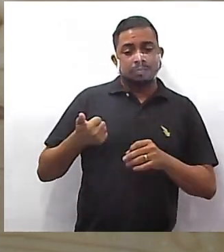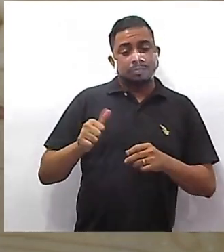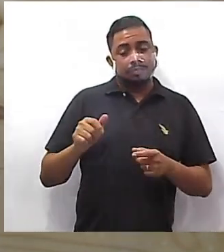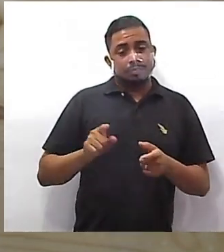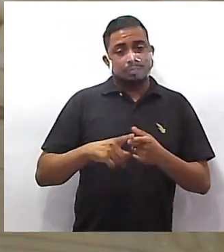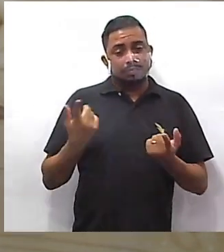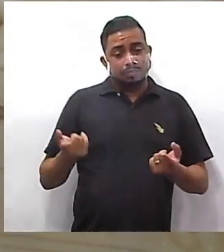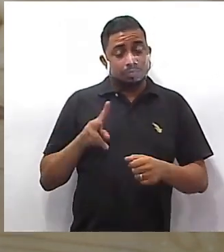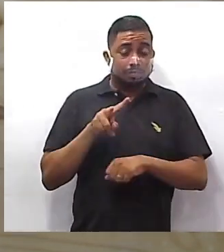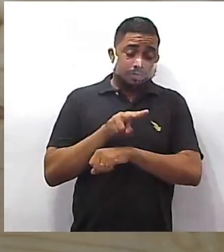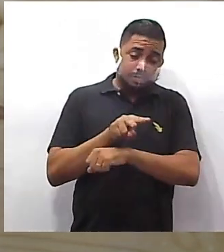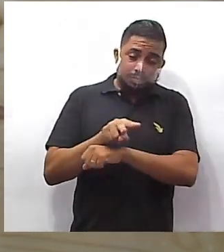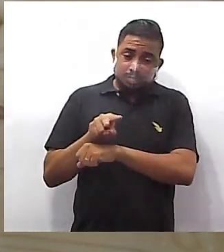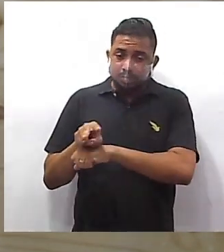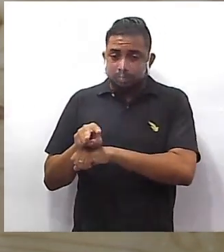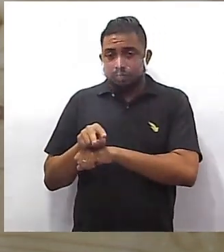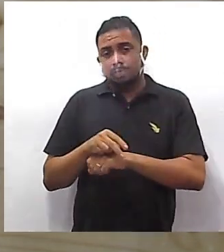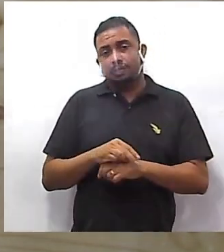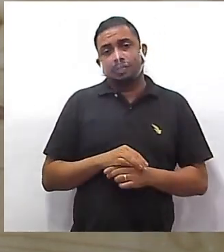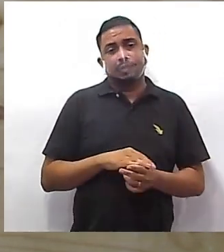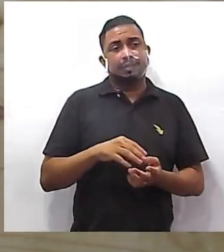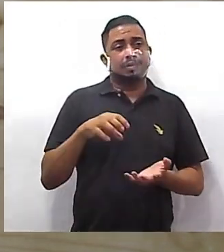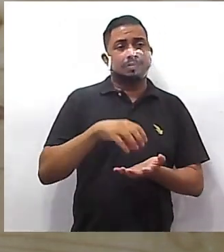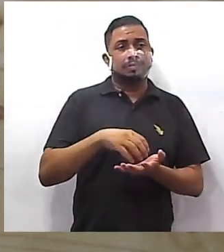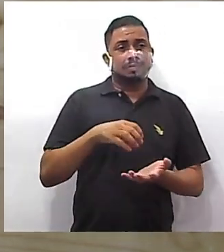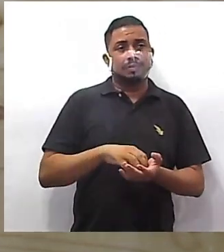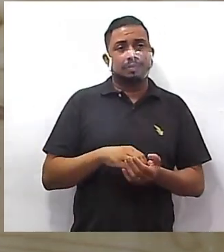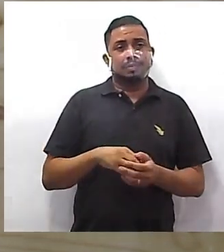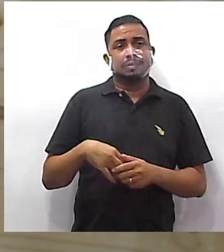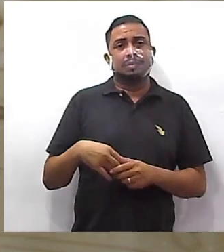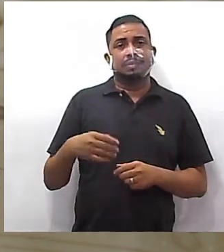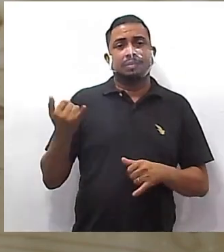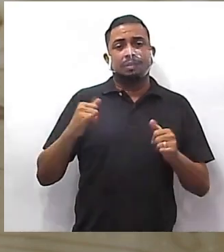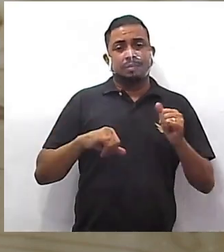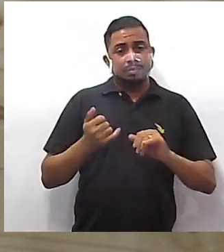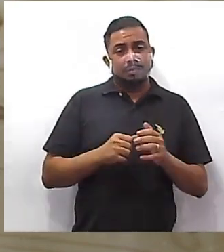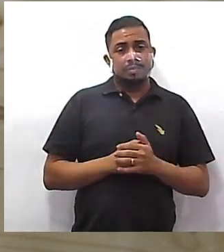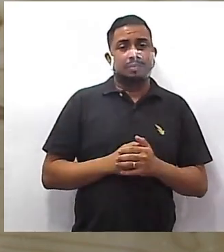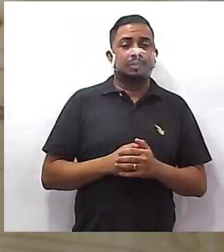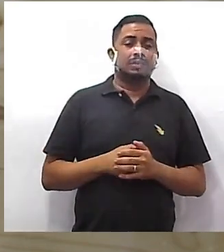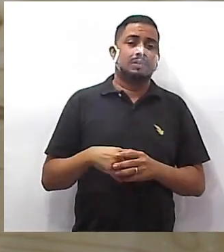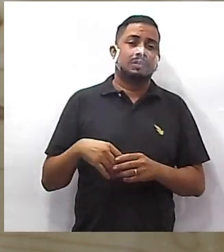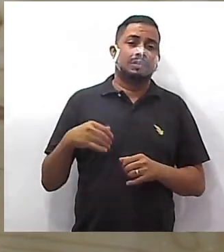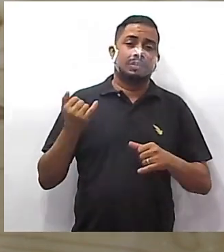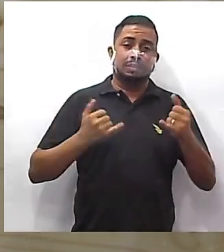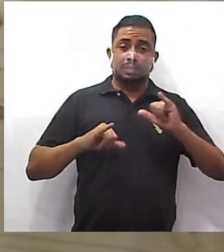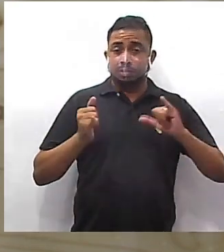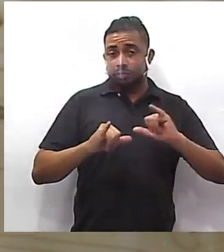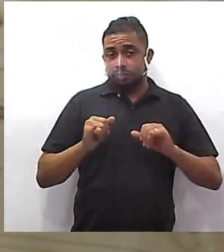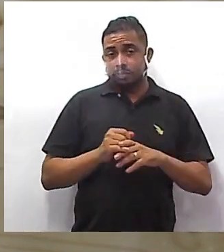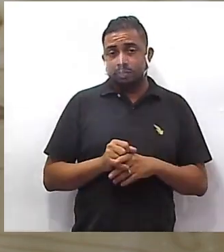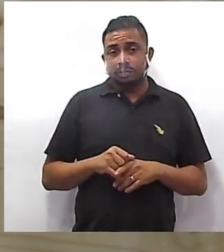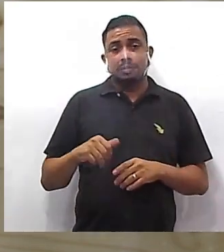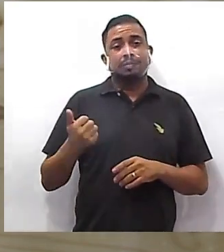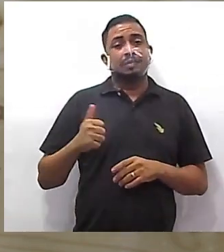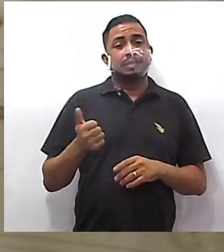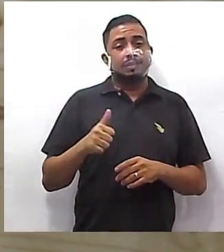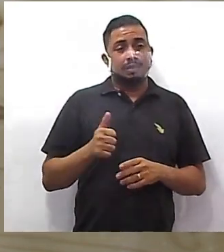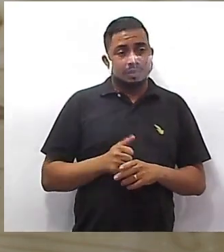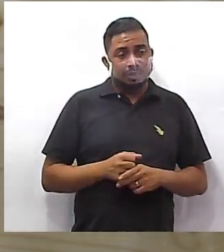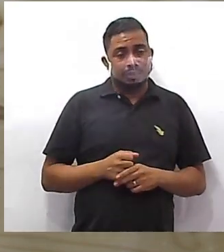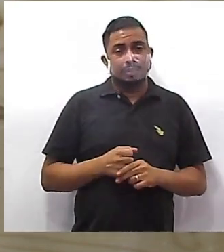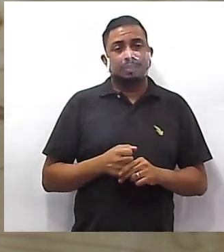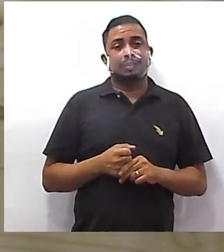vai checar com o departamento do laboratório de química, com o departamento de qualidade,